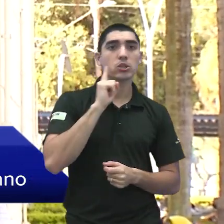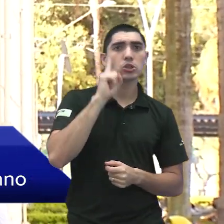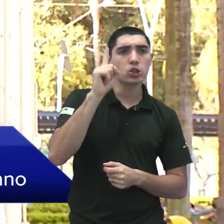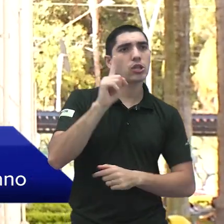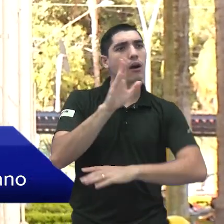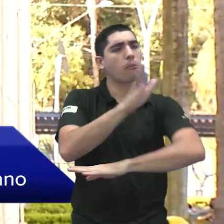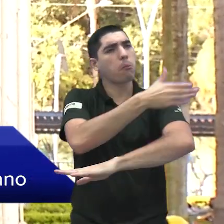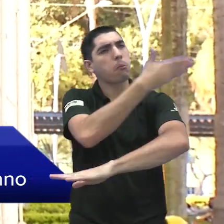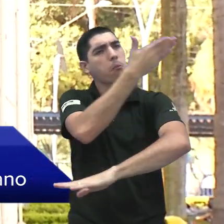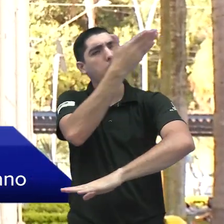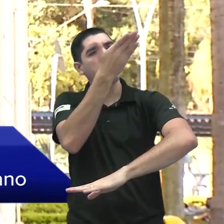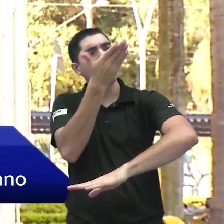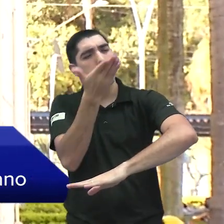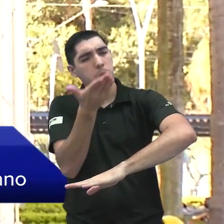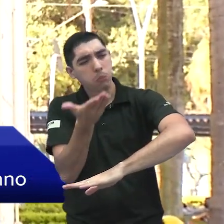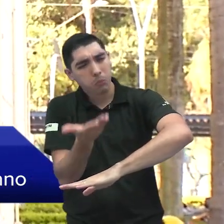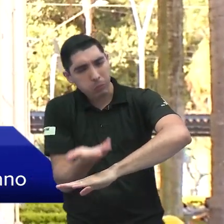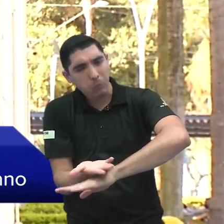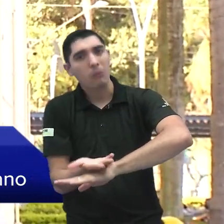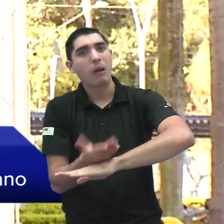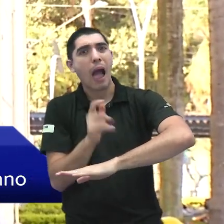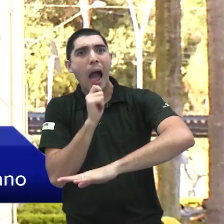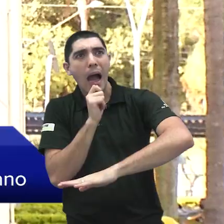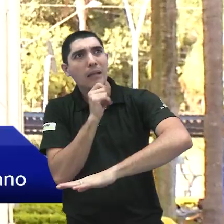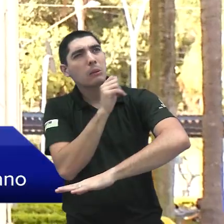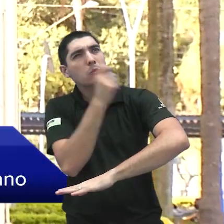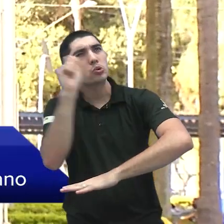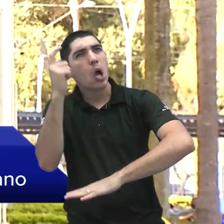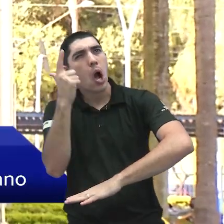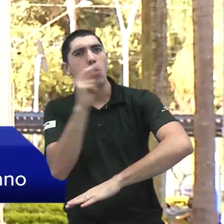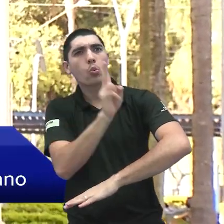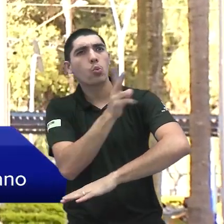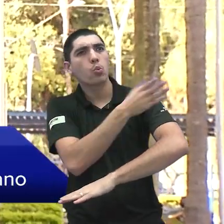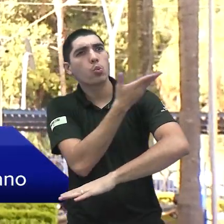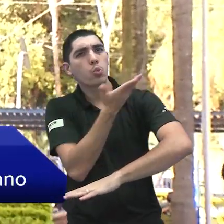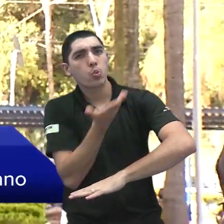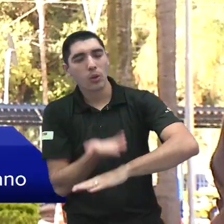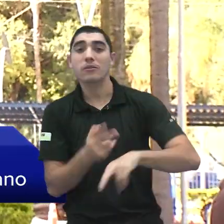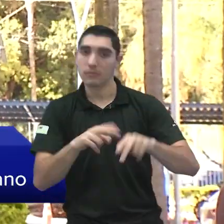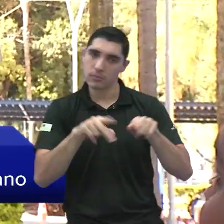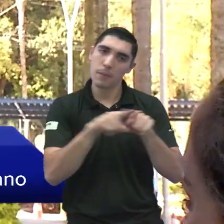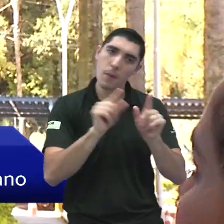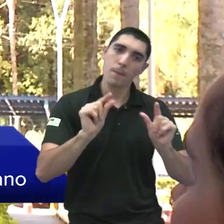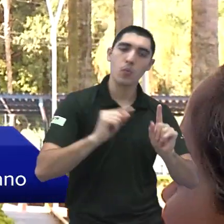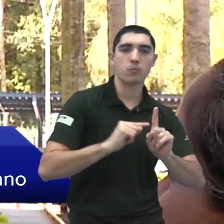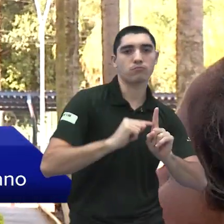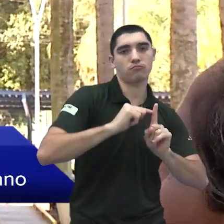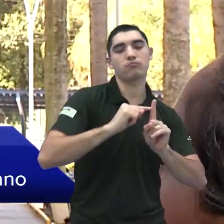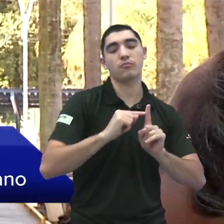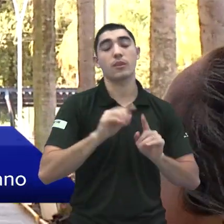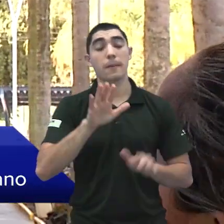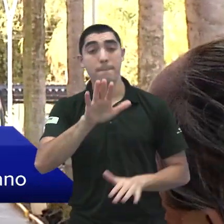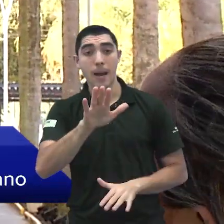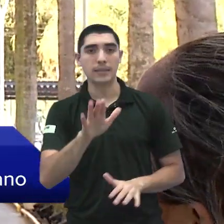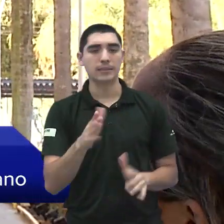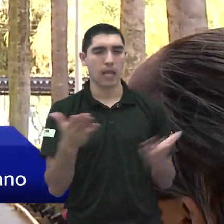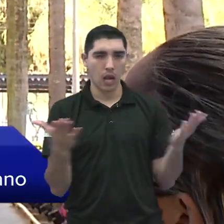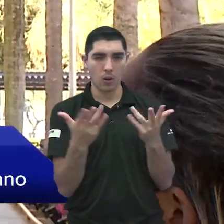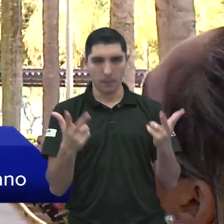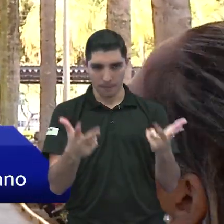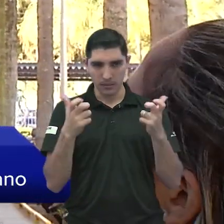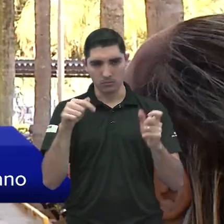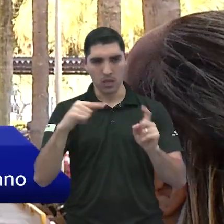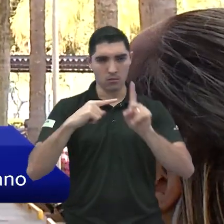questão de dias maiores, mais incidência de radiação solar. Isso contribui também principalmente para o aumento das temperaturas. E olhando principalmente